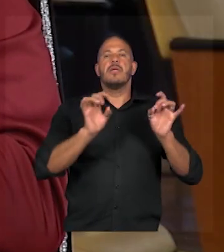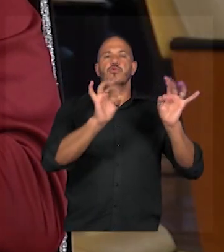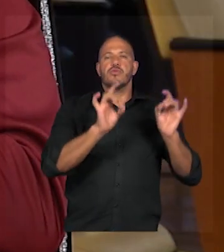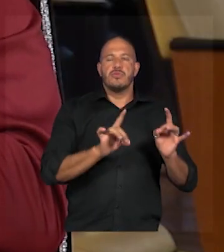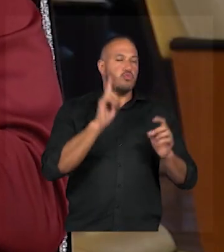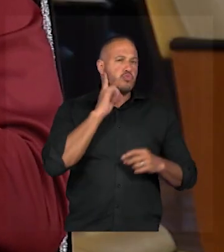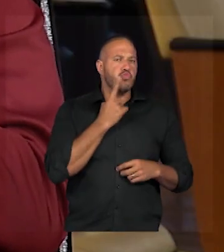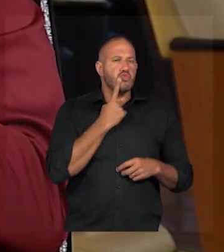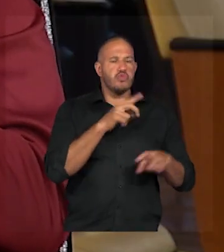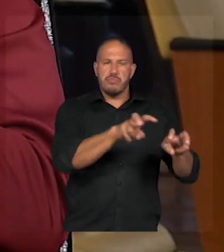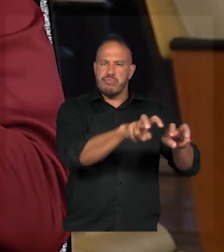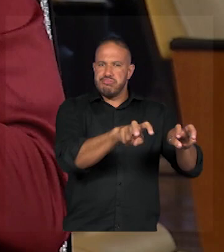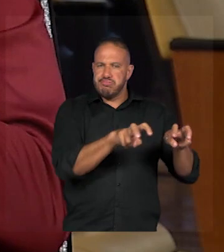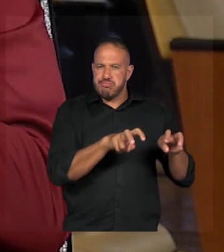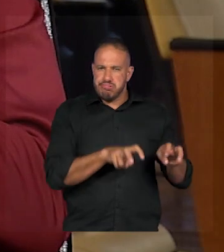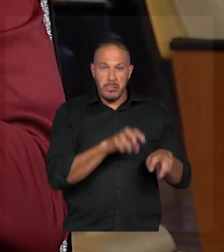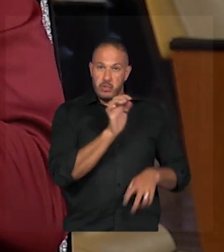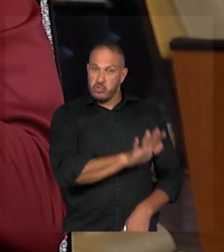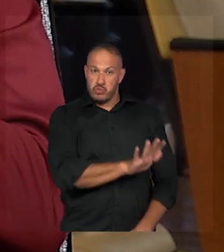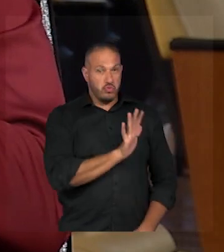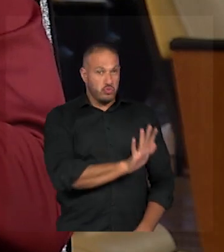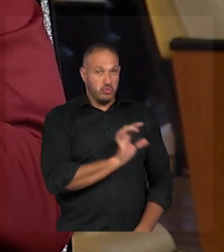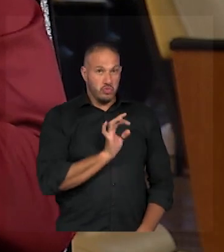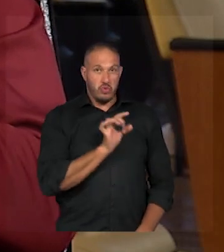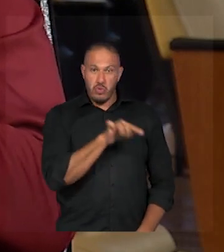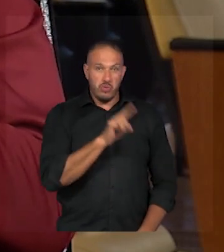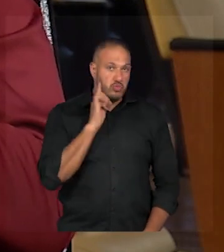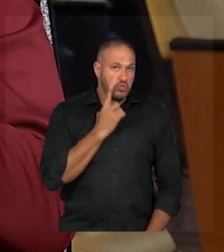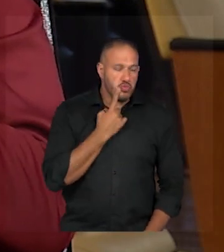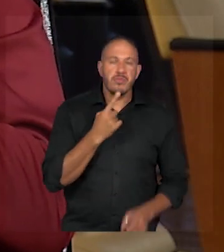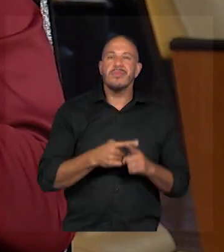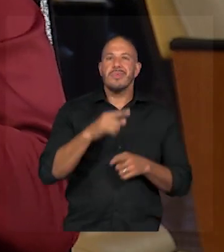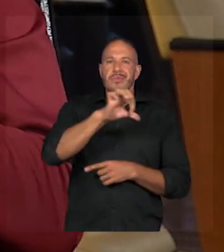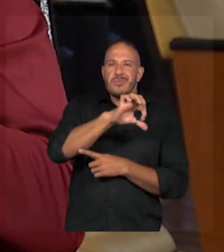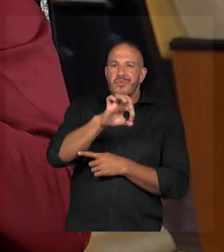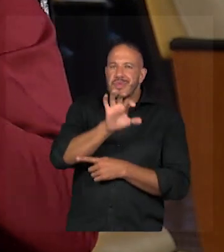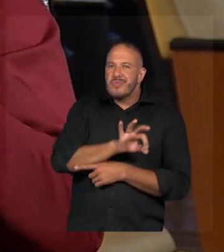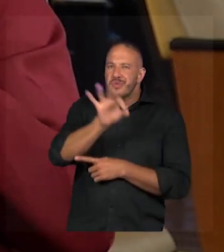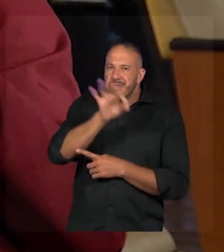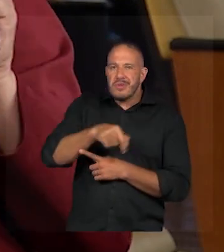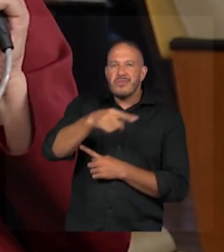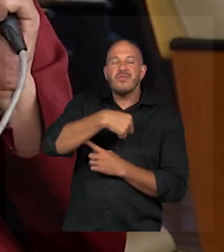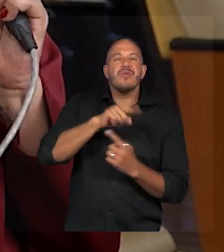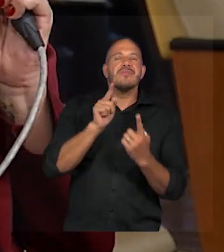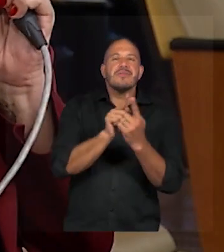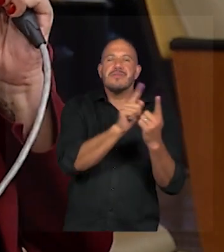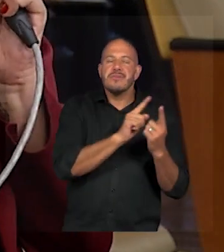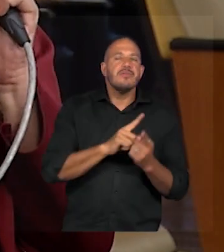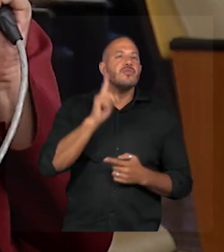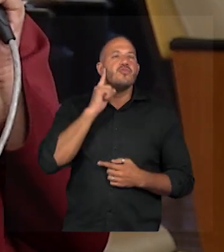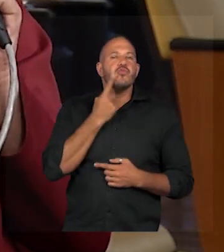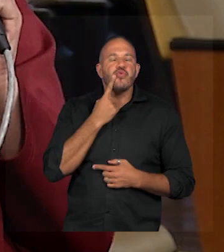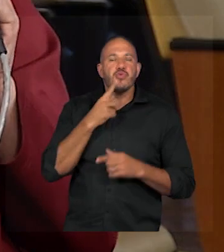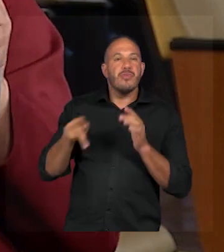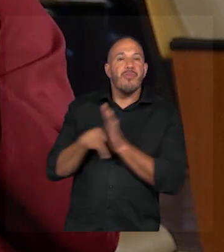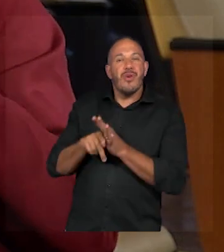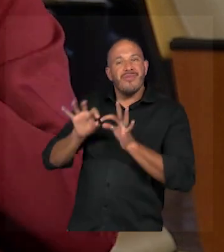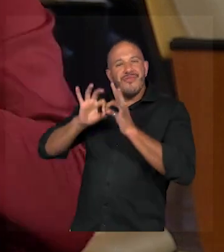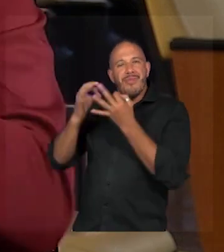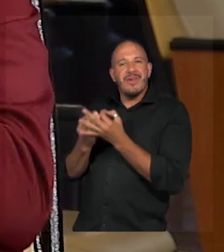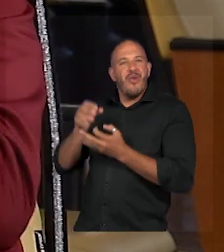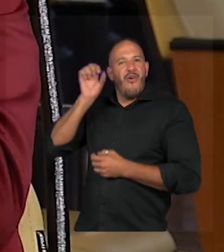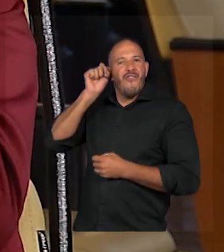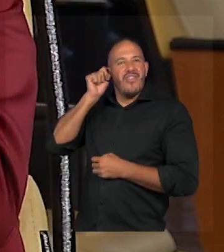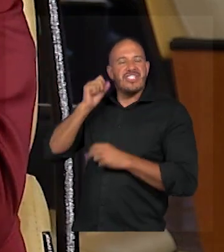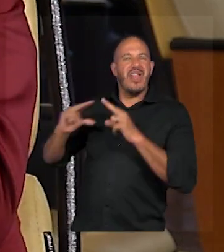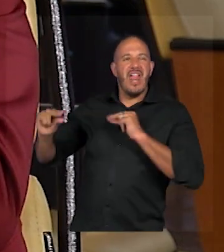surdos. Por quê? Porque 90% dos surdos que nós atendemos são oriundos de famílias ouvintes.